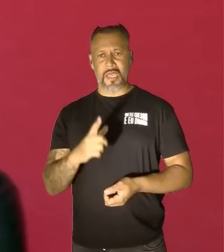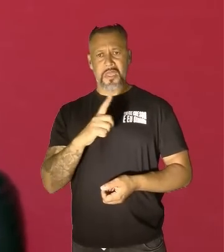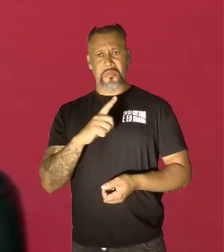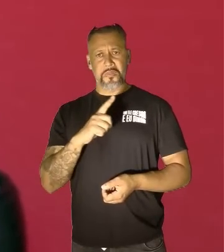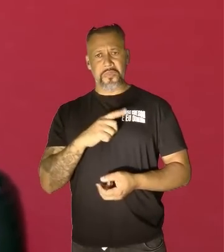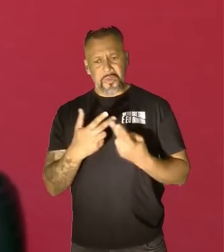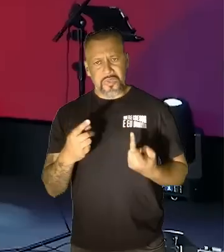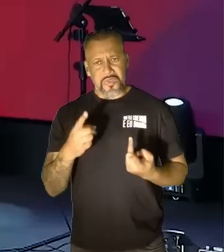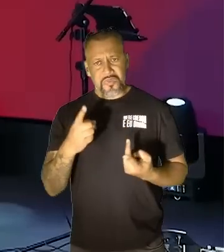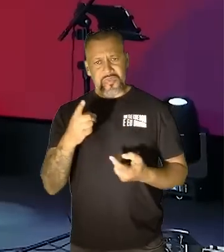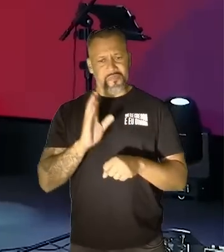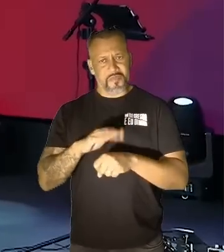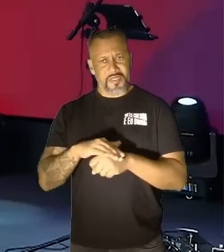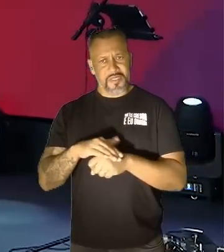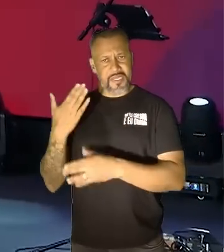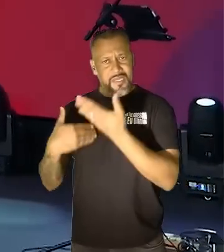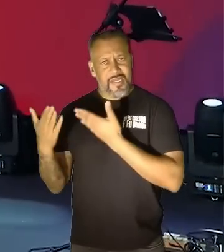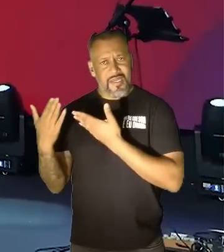Eu estou crescendo.